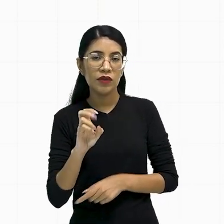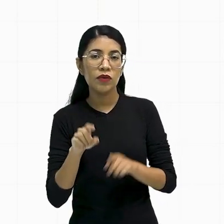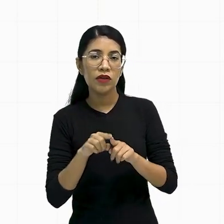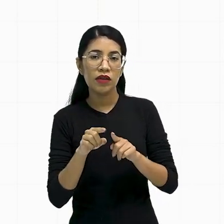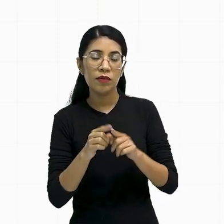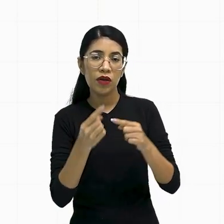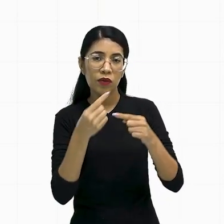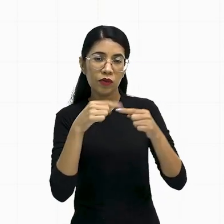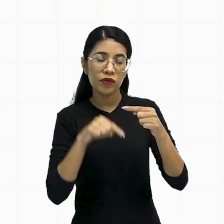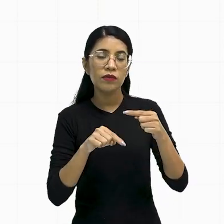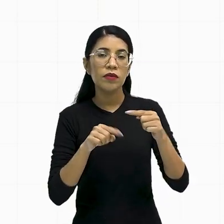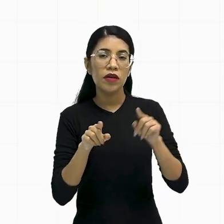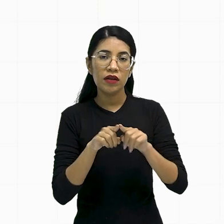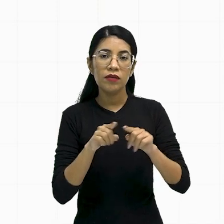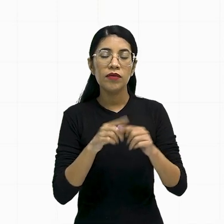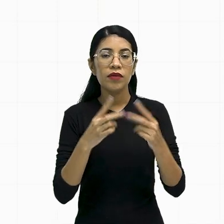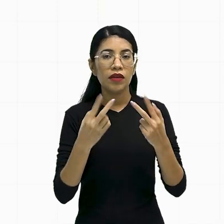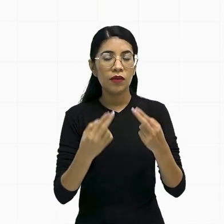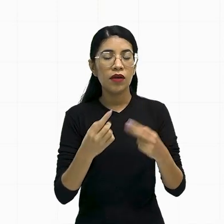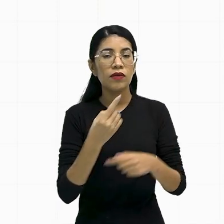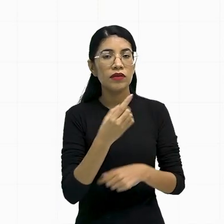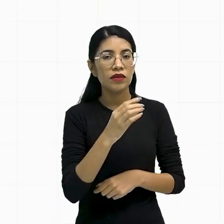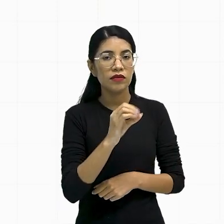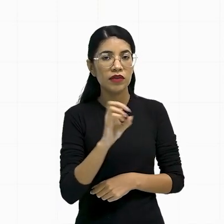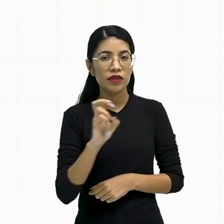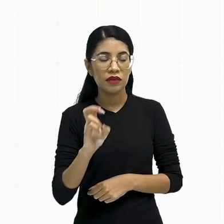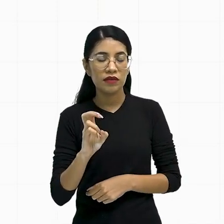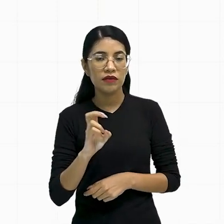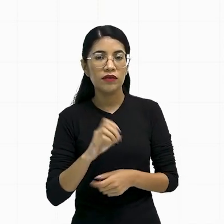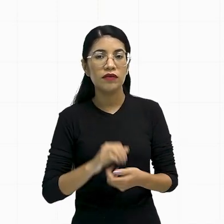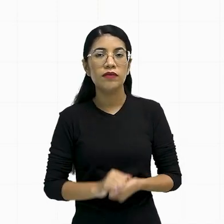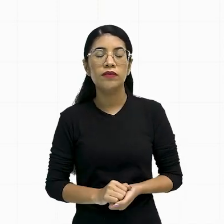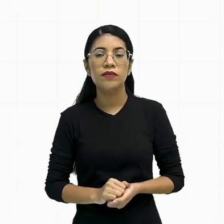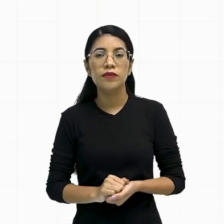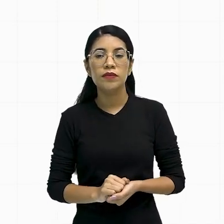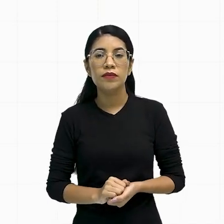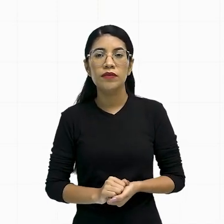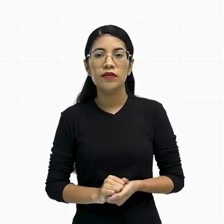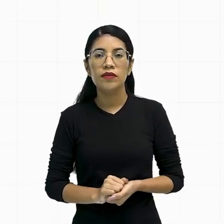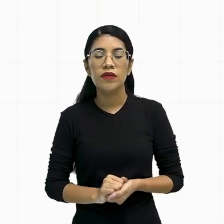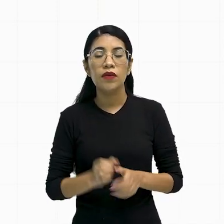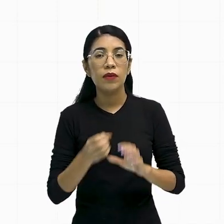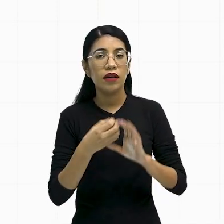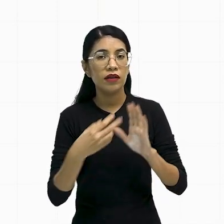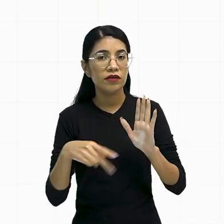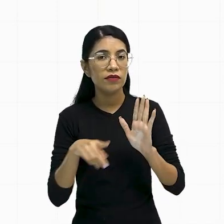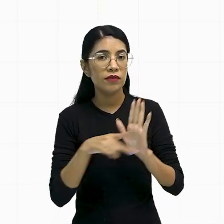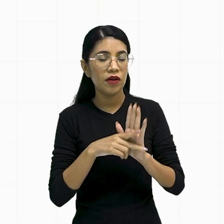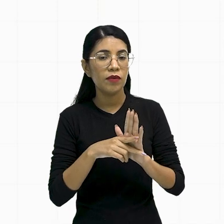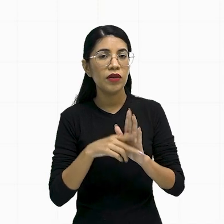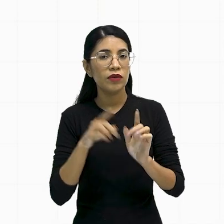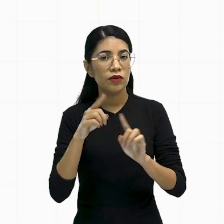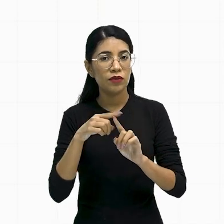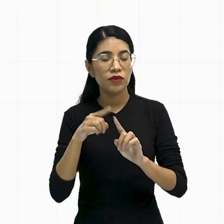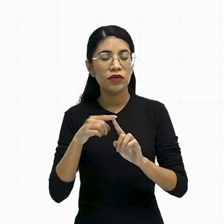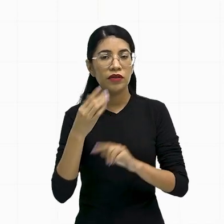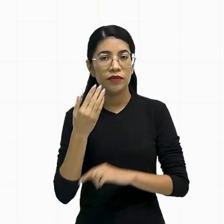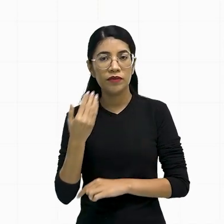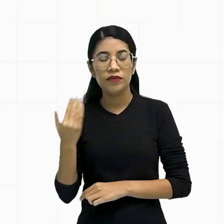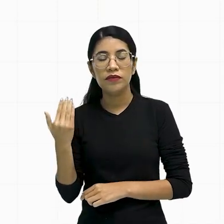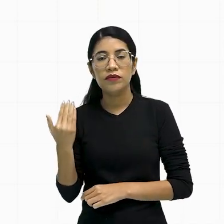aqui também vai valer 105 graus, tá? Isso aí é uma propriedade, tá bom? É